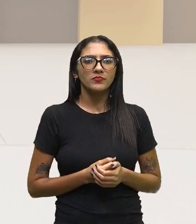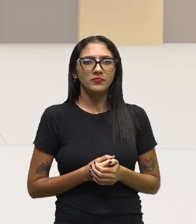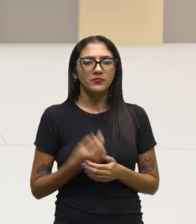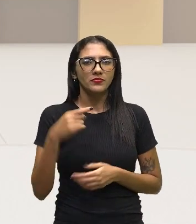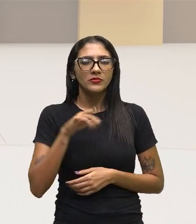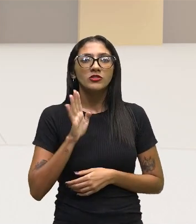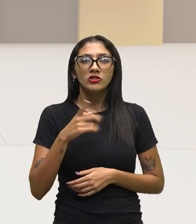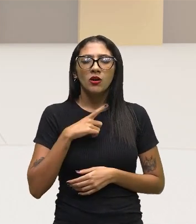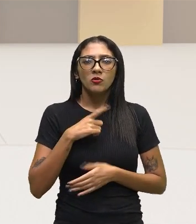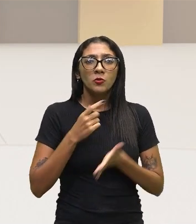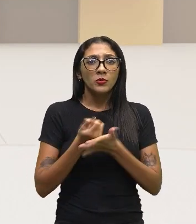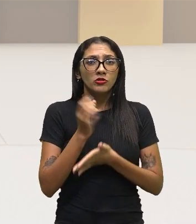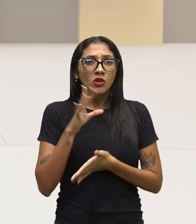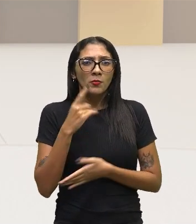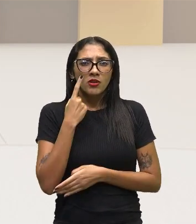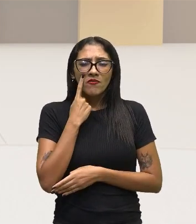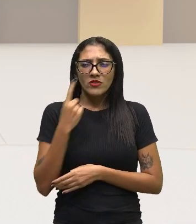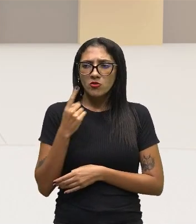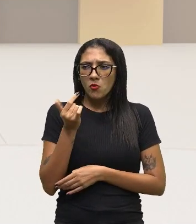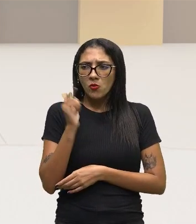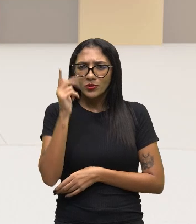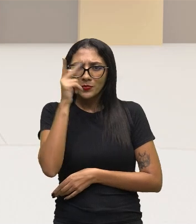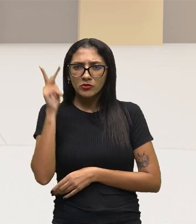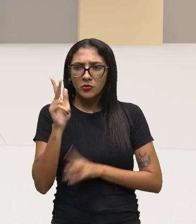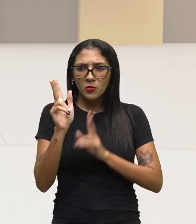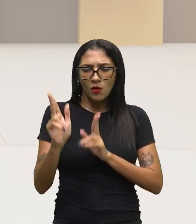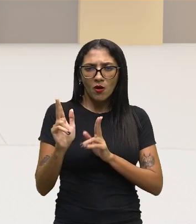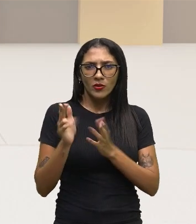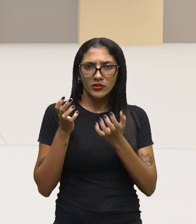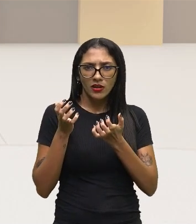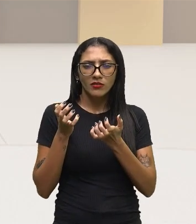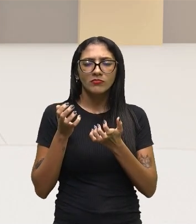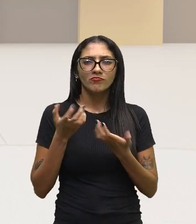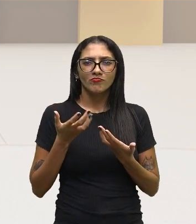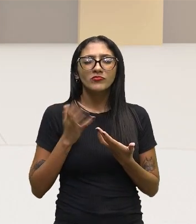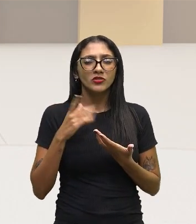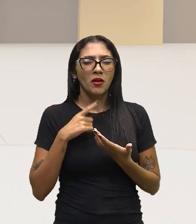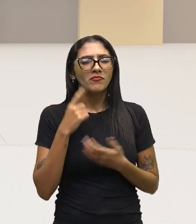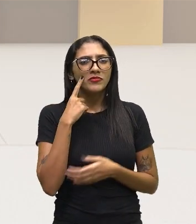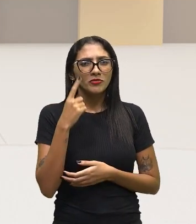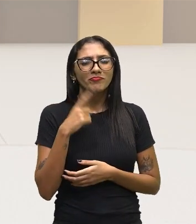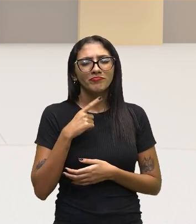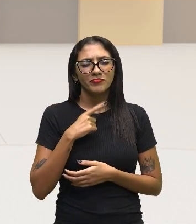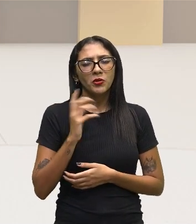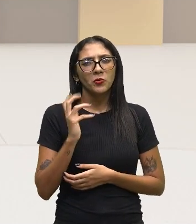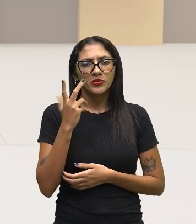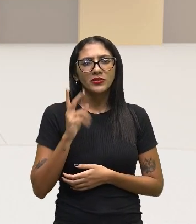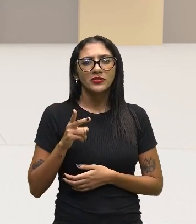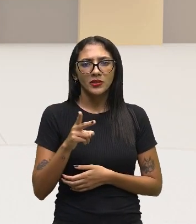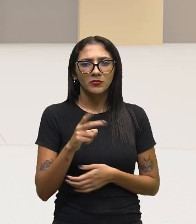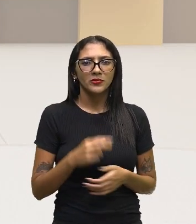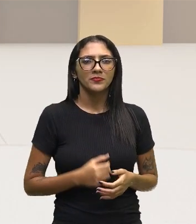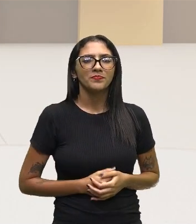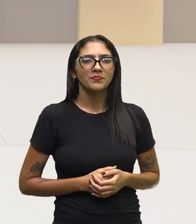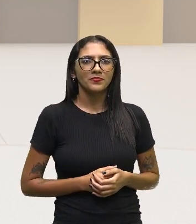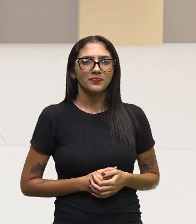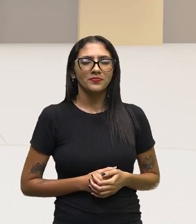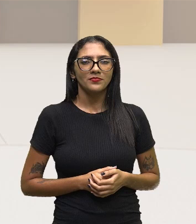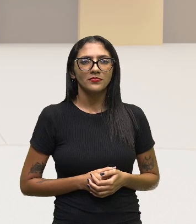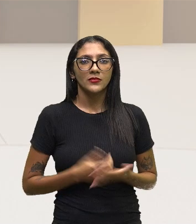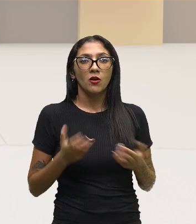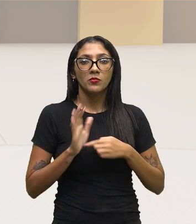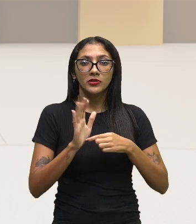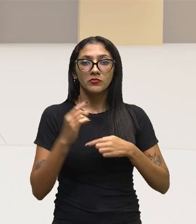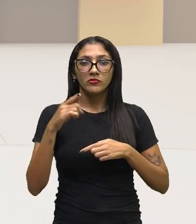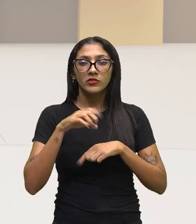alguma coisa só porque outra pessoa comprou? E a gente vê que isso acontece muito. Então, vou deixar uma dica aqui para vocês,